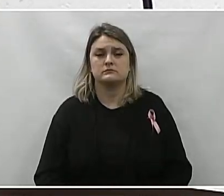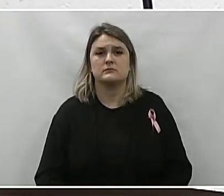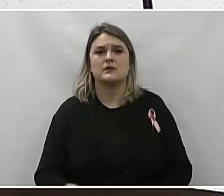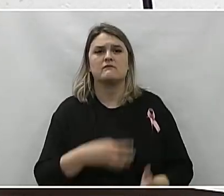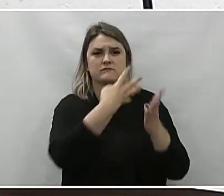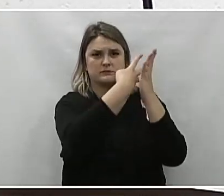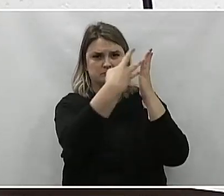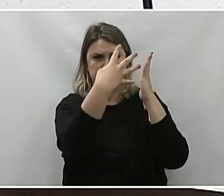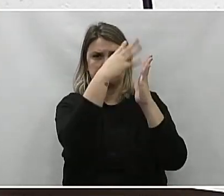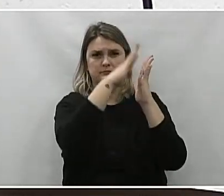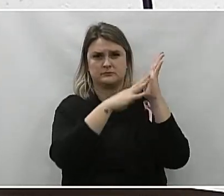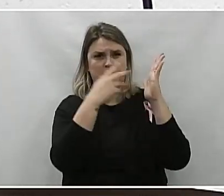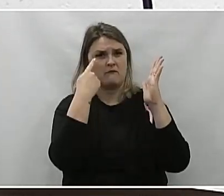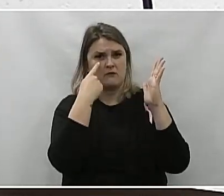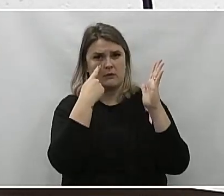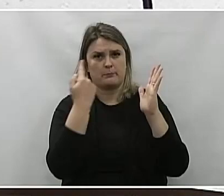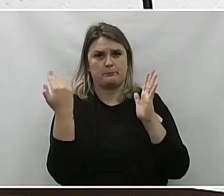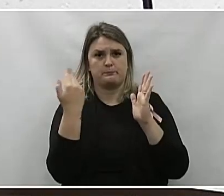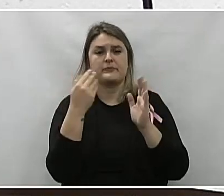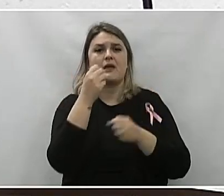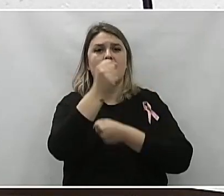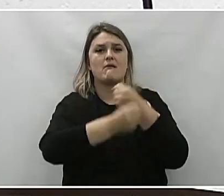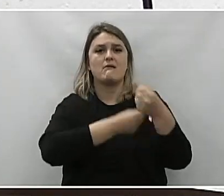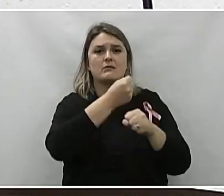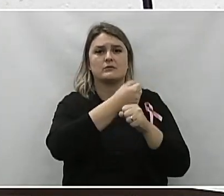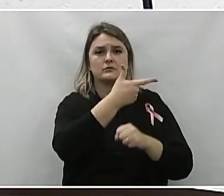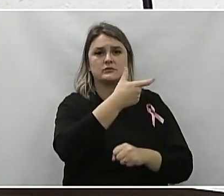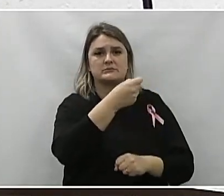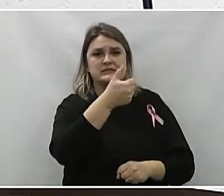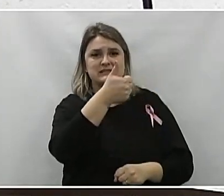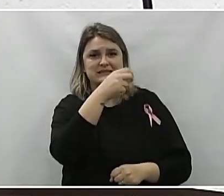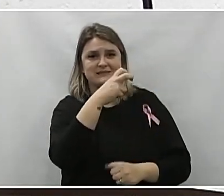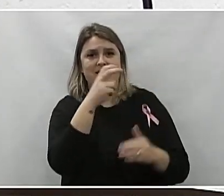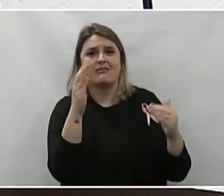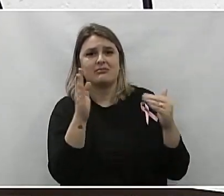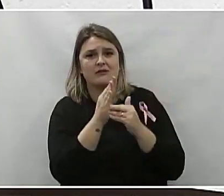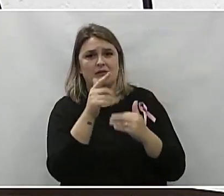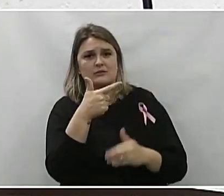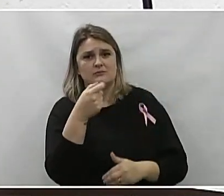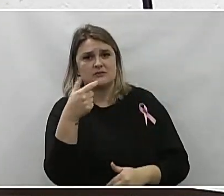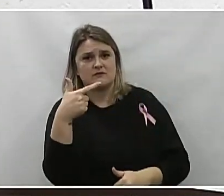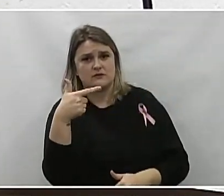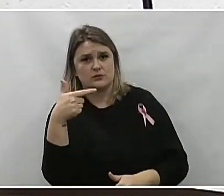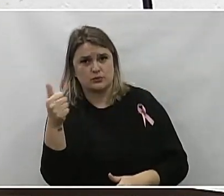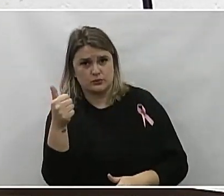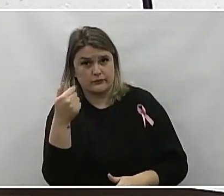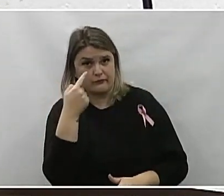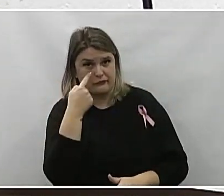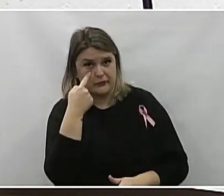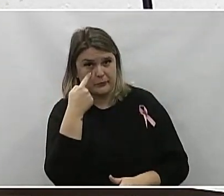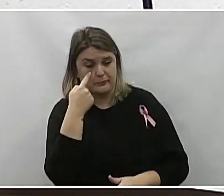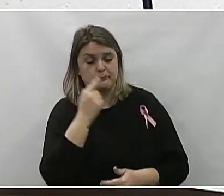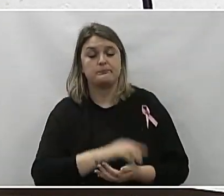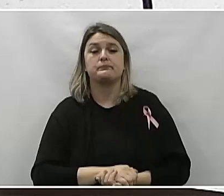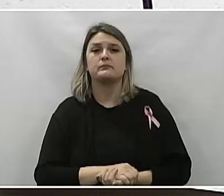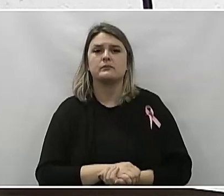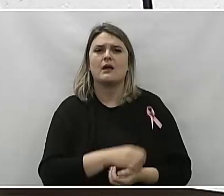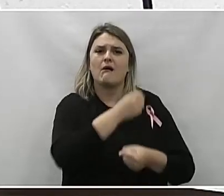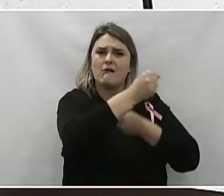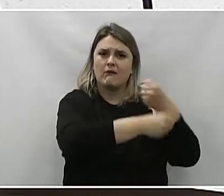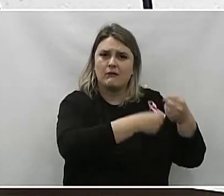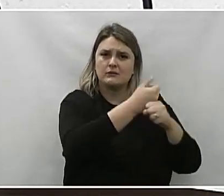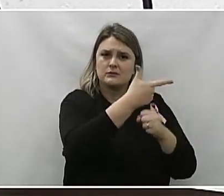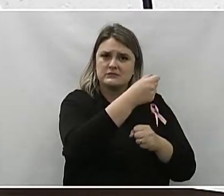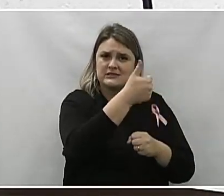eu tenho uma tabela aqui comigo do ano de 2015 até 2021 certo em